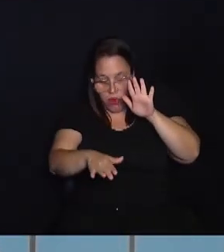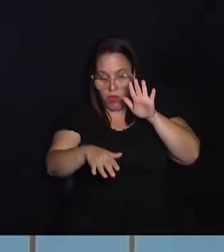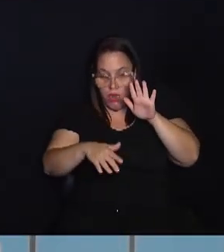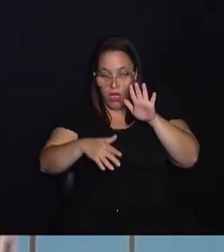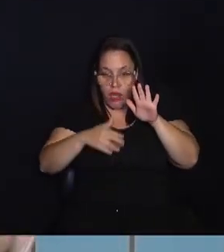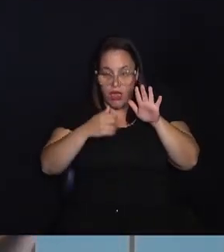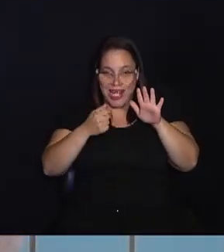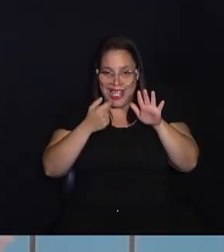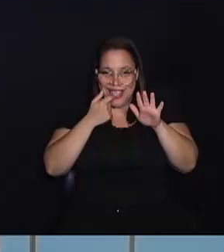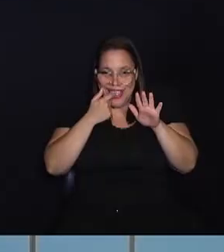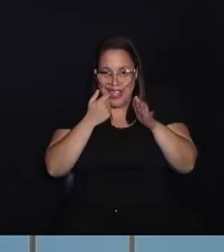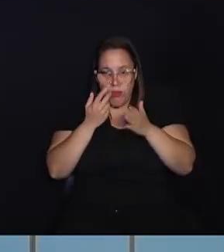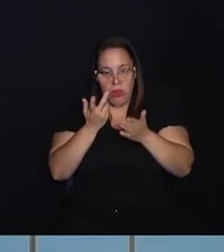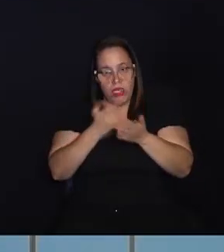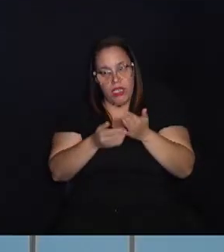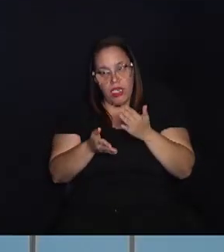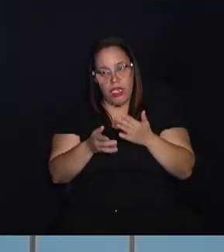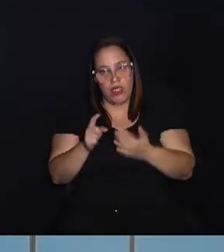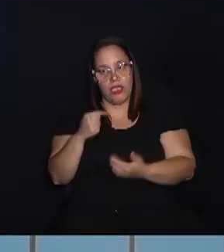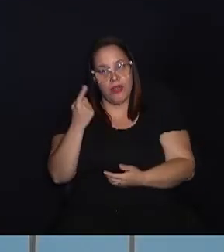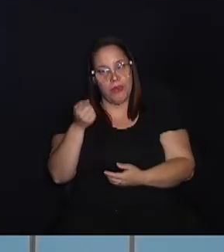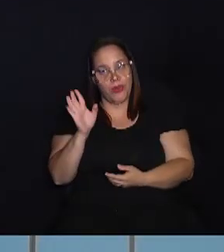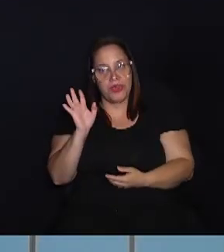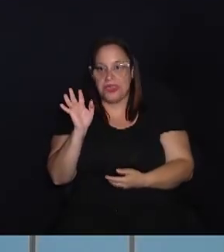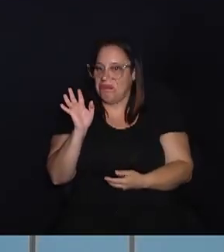né? E depois,